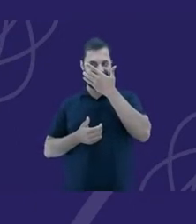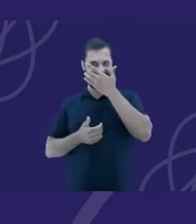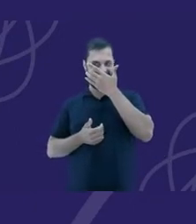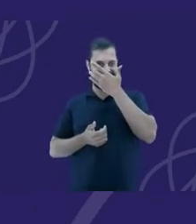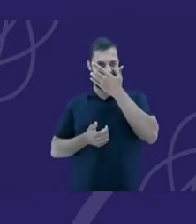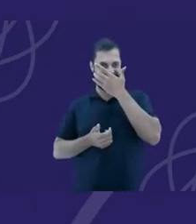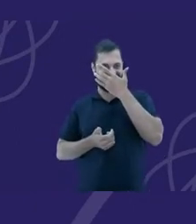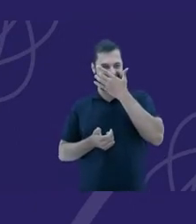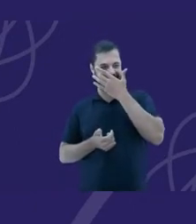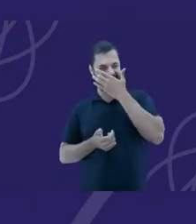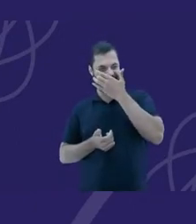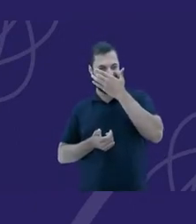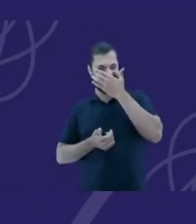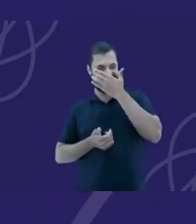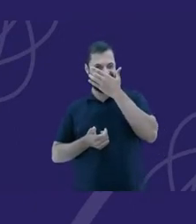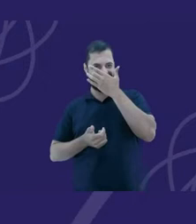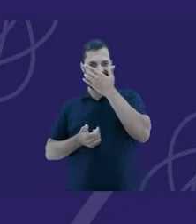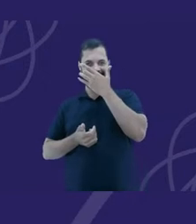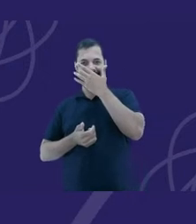Vem no sonho.